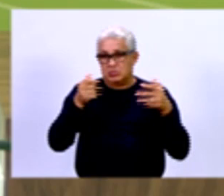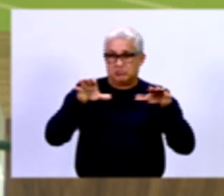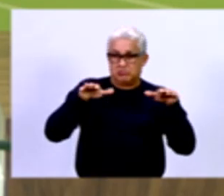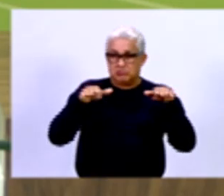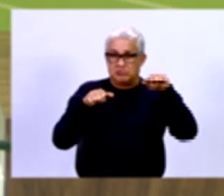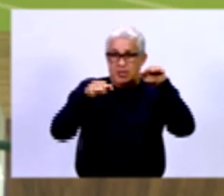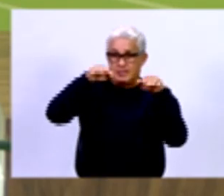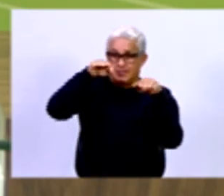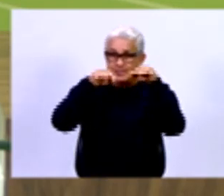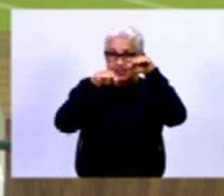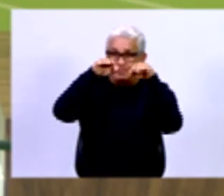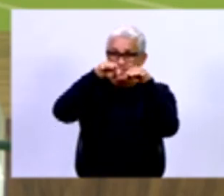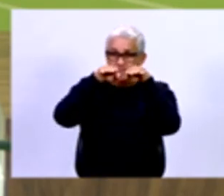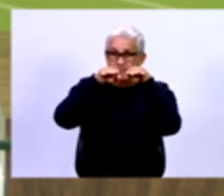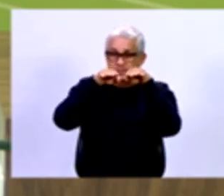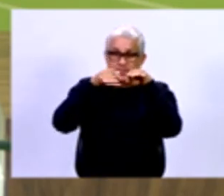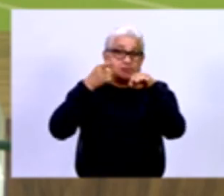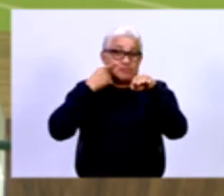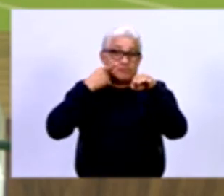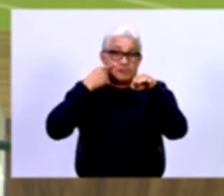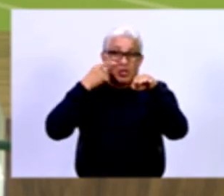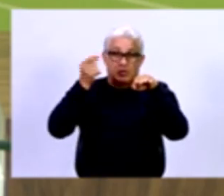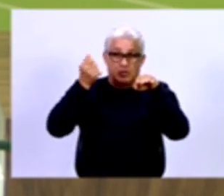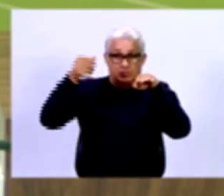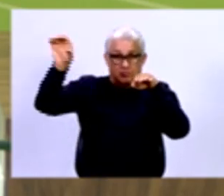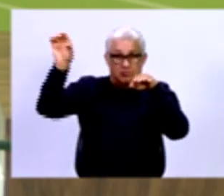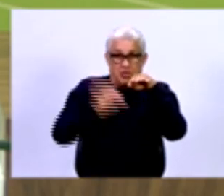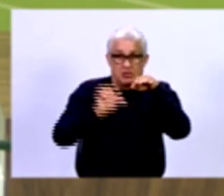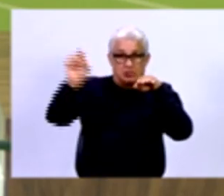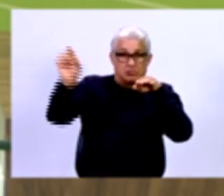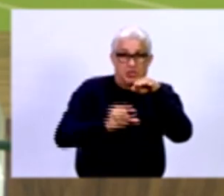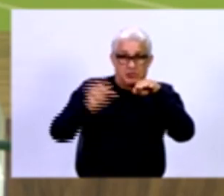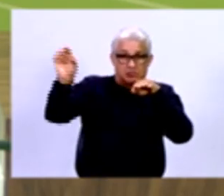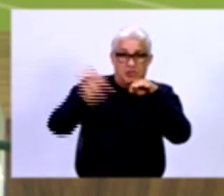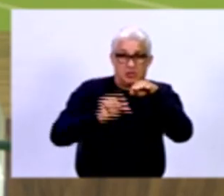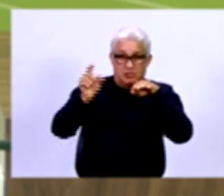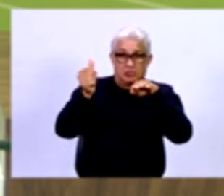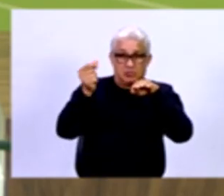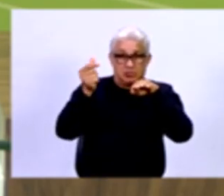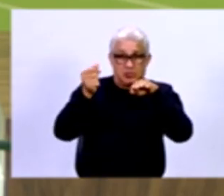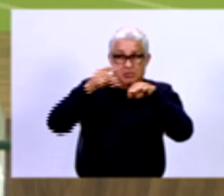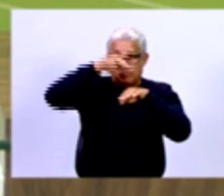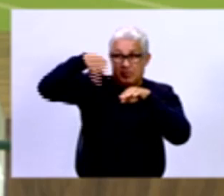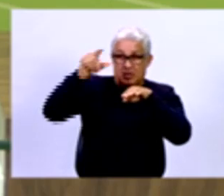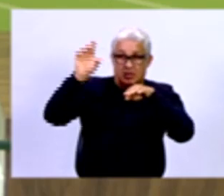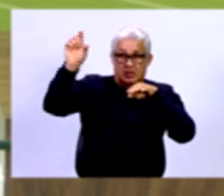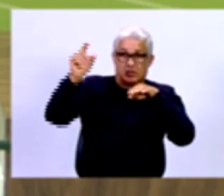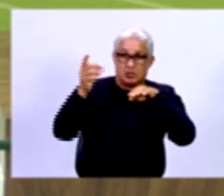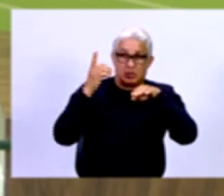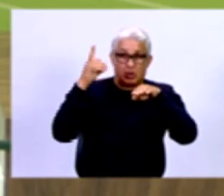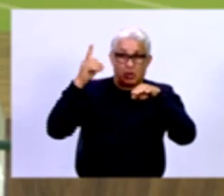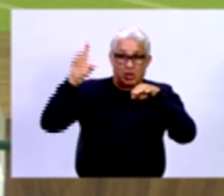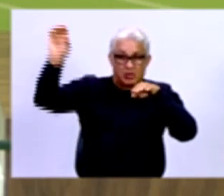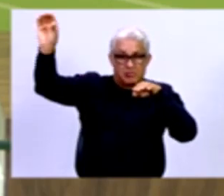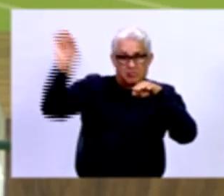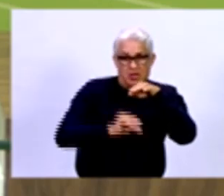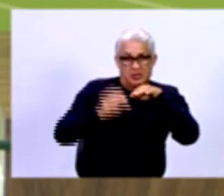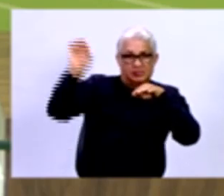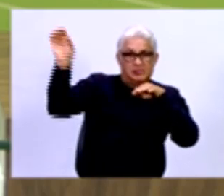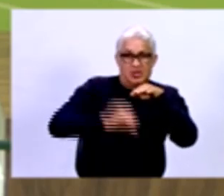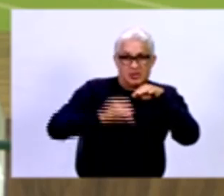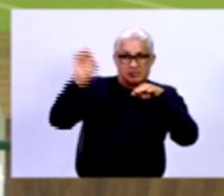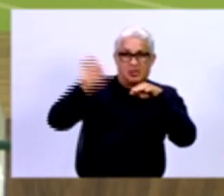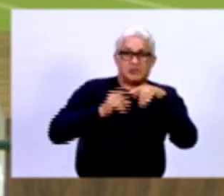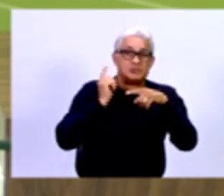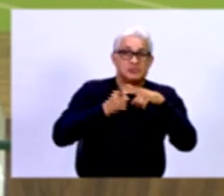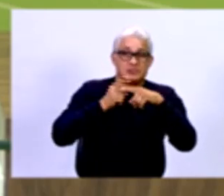gente vai vendo uma entrada maior de mercado de capitais. O que isso significa? Investidores estrangeiros que vão chegar com dólar na nossa economia. E por que